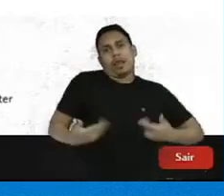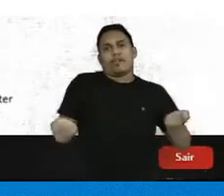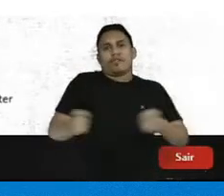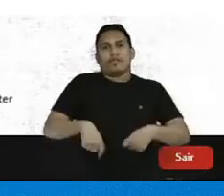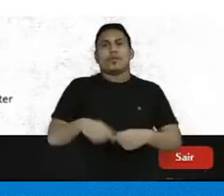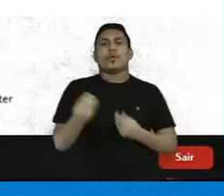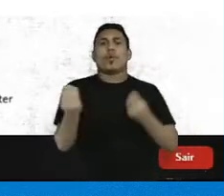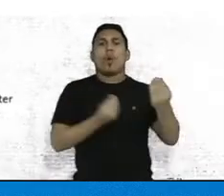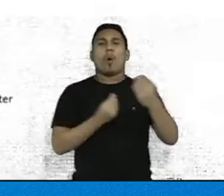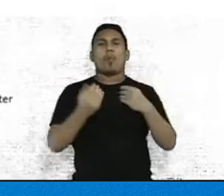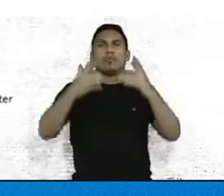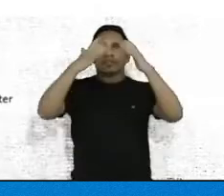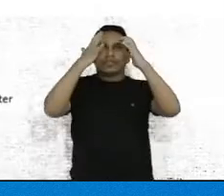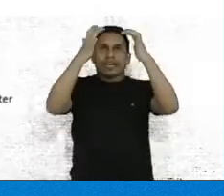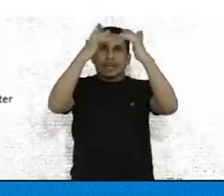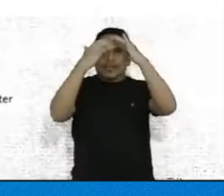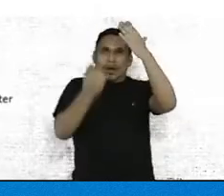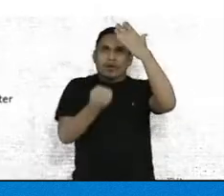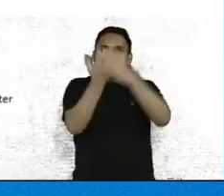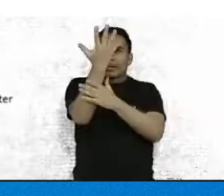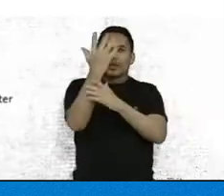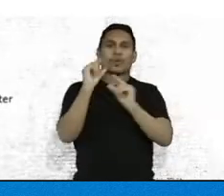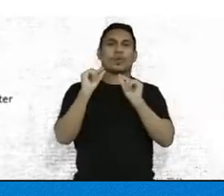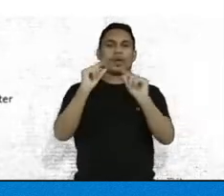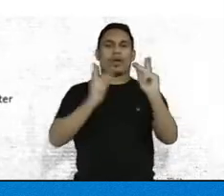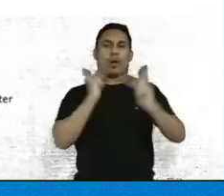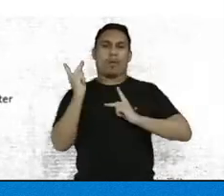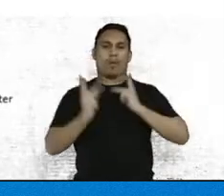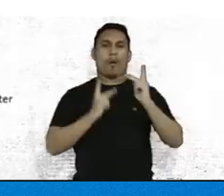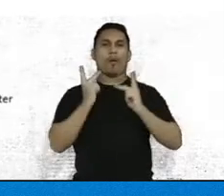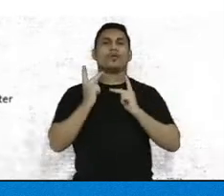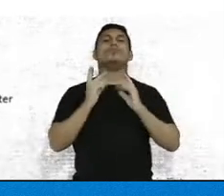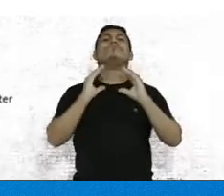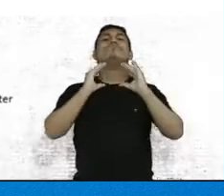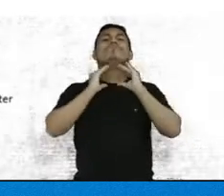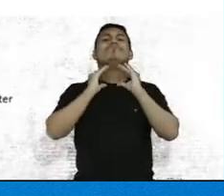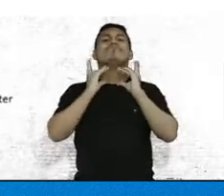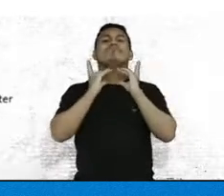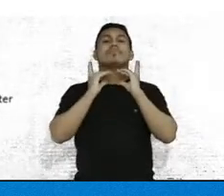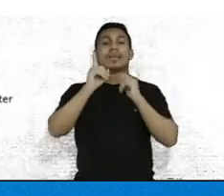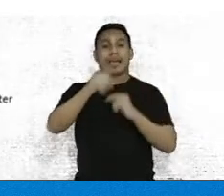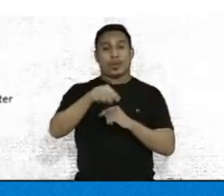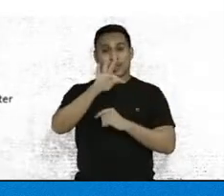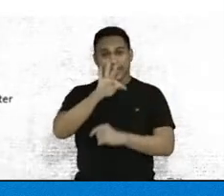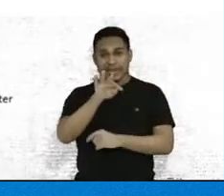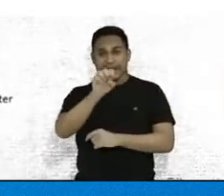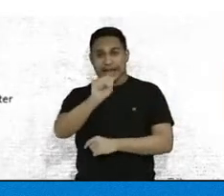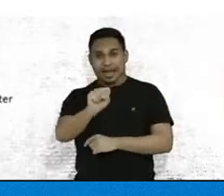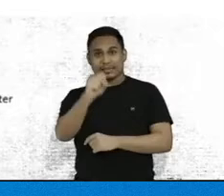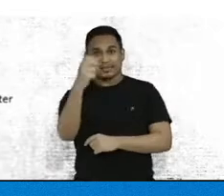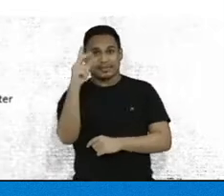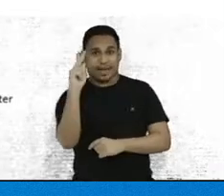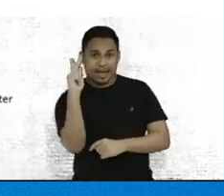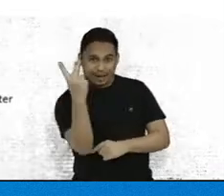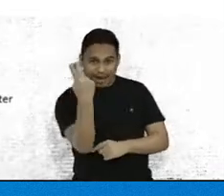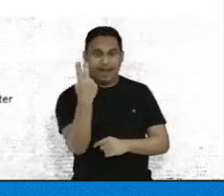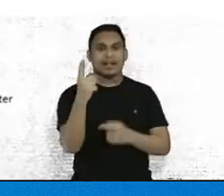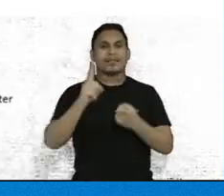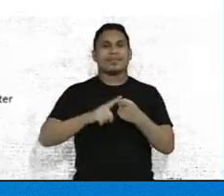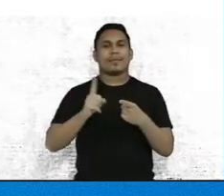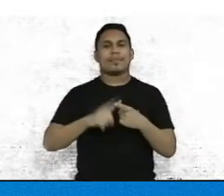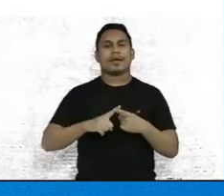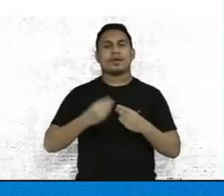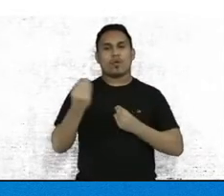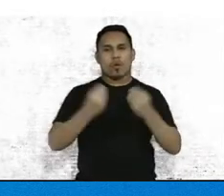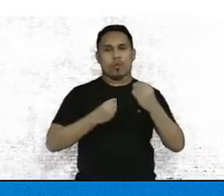estimula o funcionamento da tireoide, que é o TSH, até lá embaixo no transporte e na